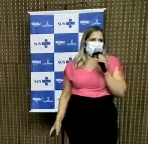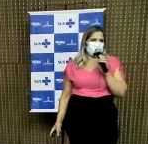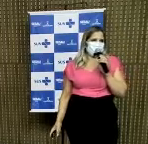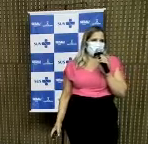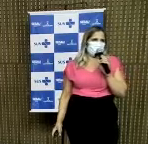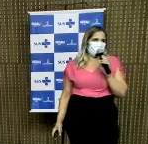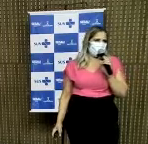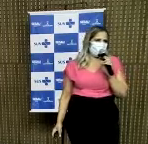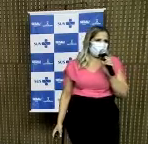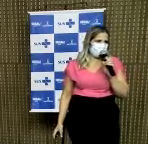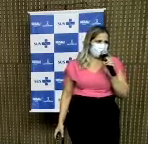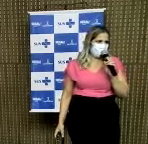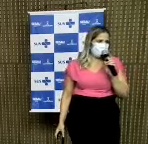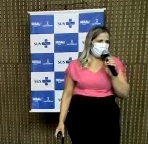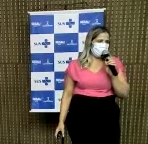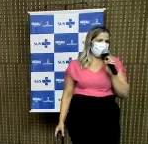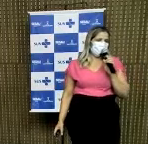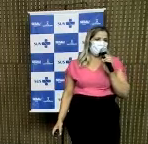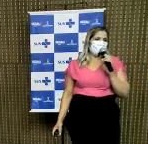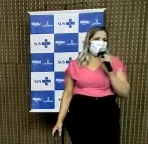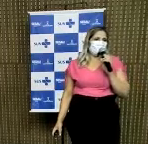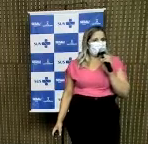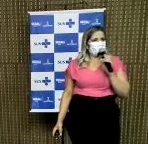essas questões do CISREG da odontologia.